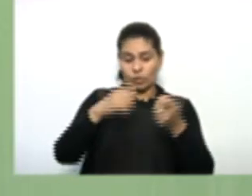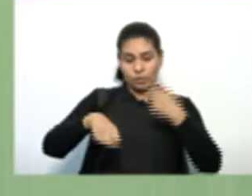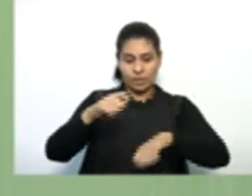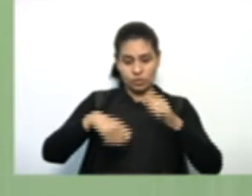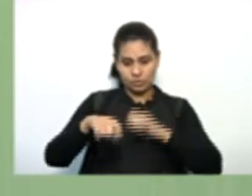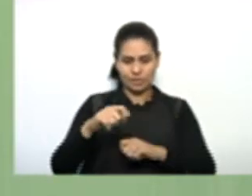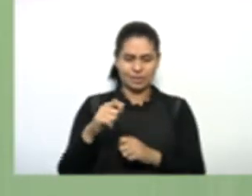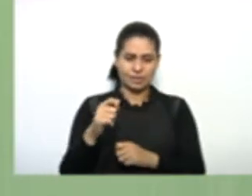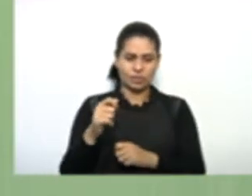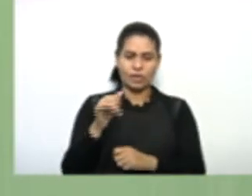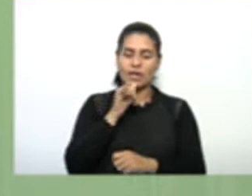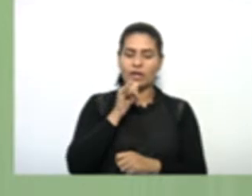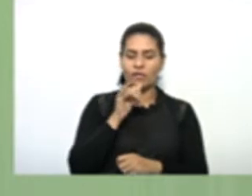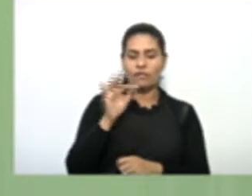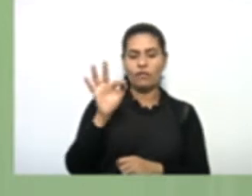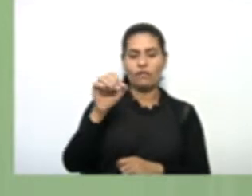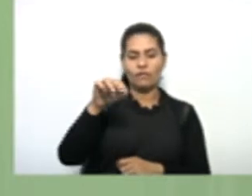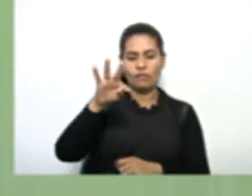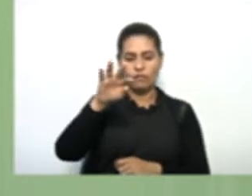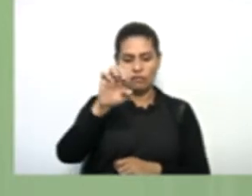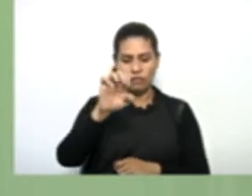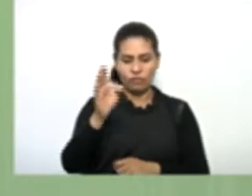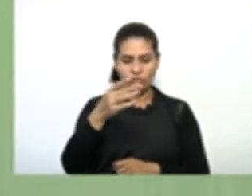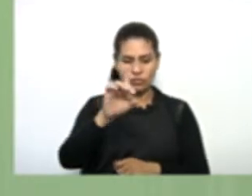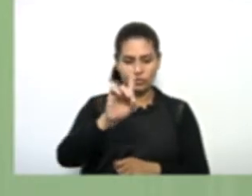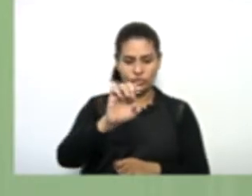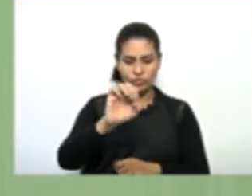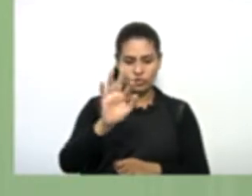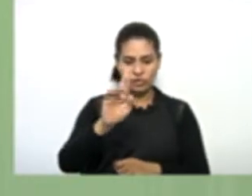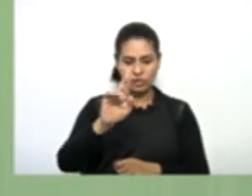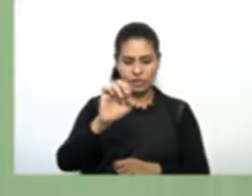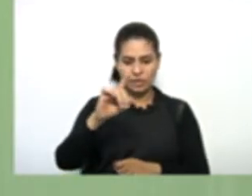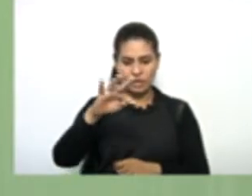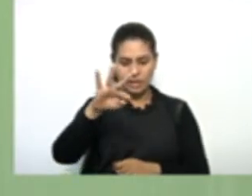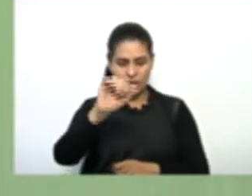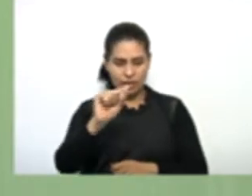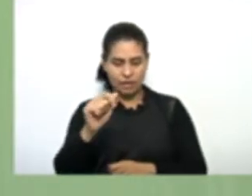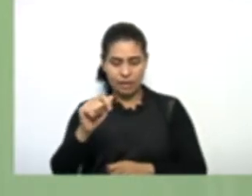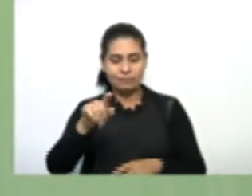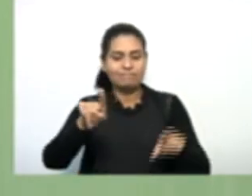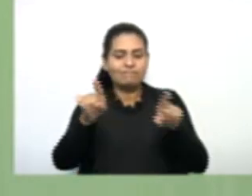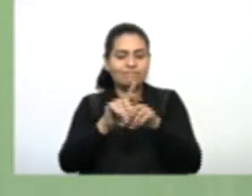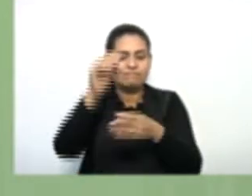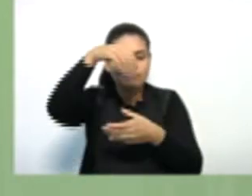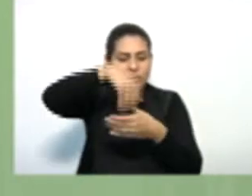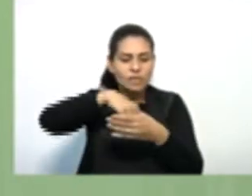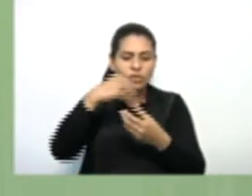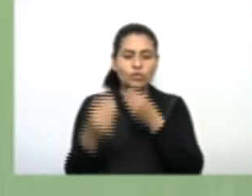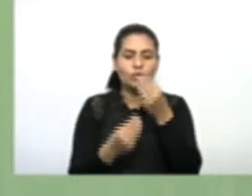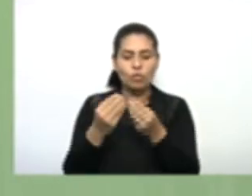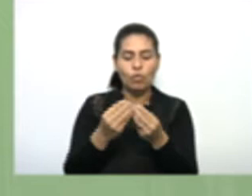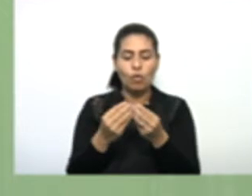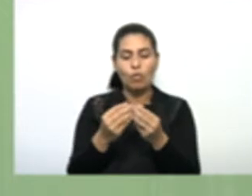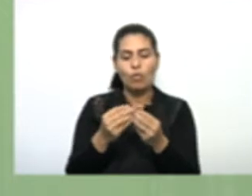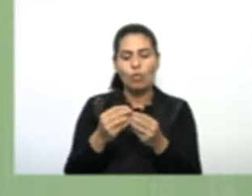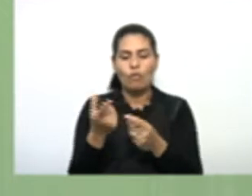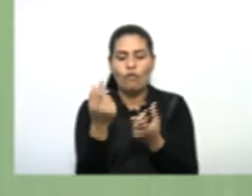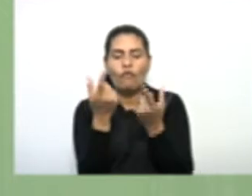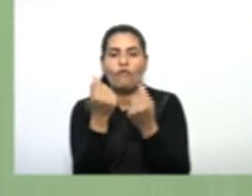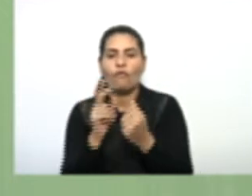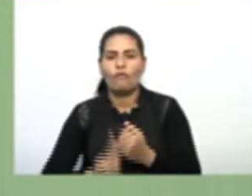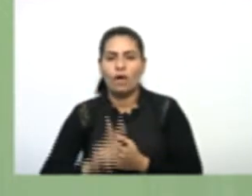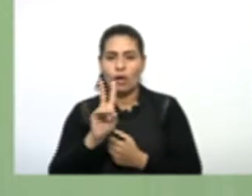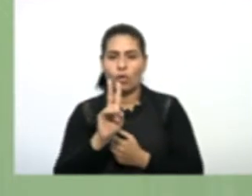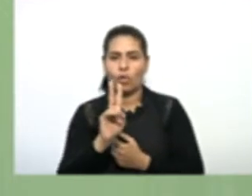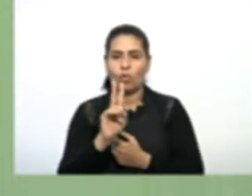é uma fonte de receita da cooperativa para pagar as suas despesas. Quem decide o tamanho dessa taxa de